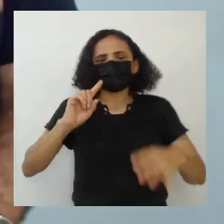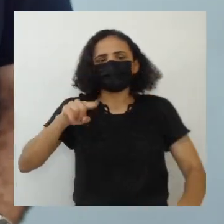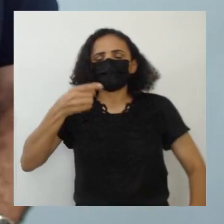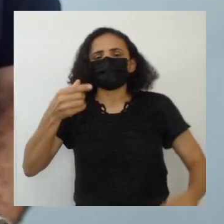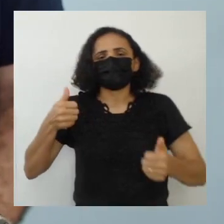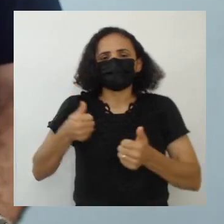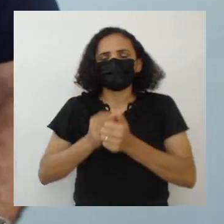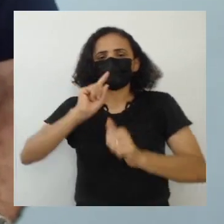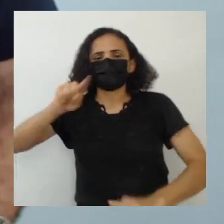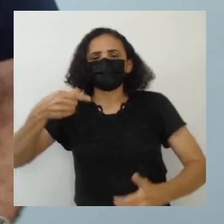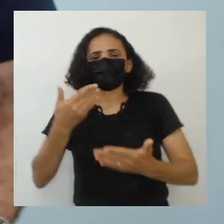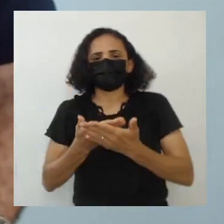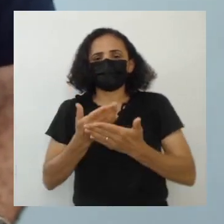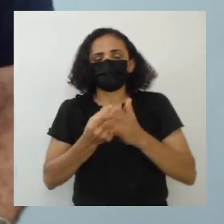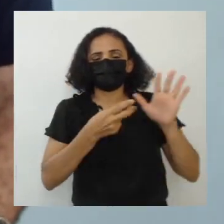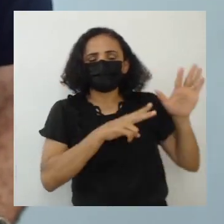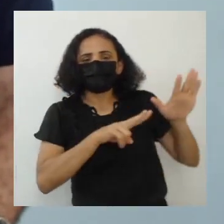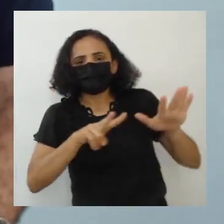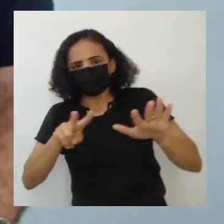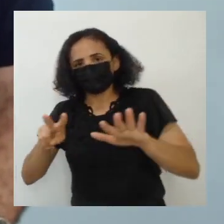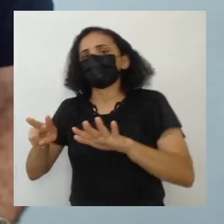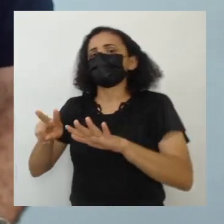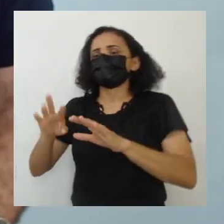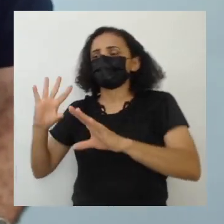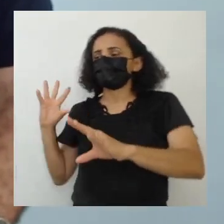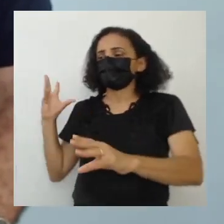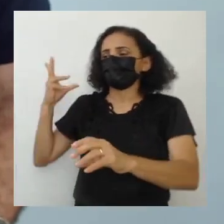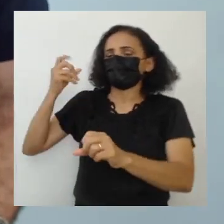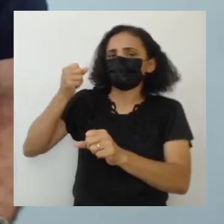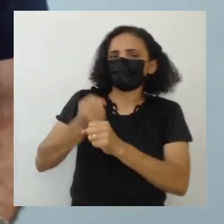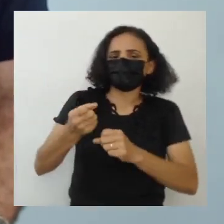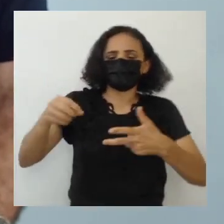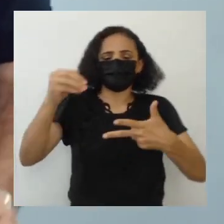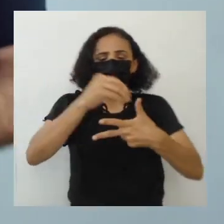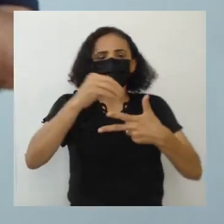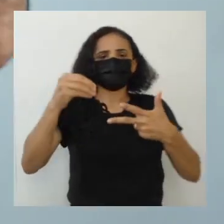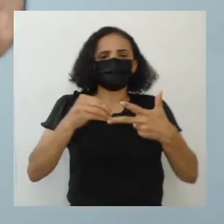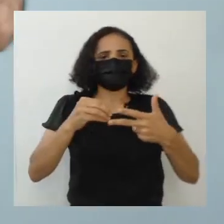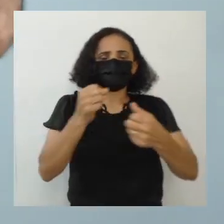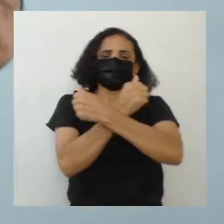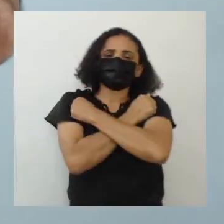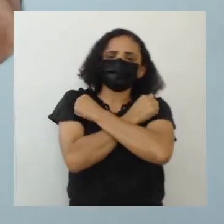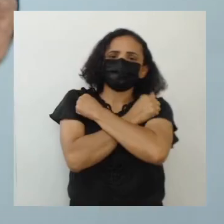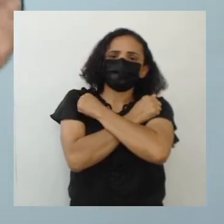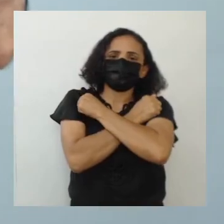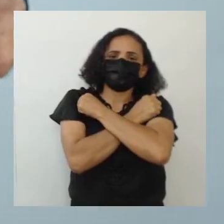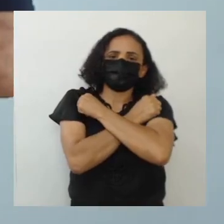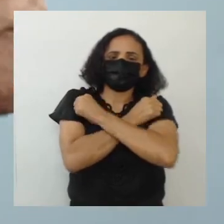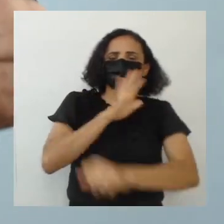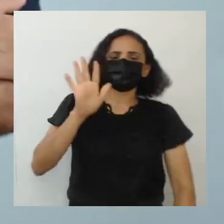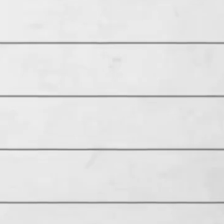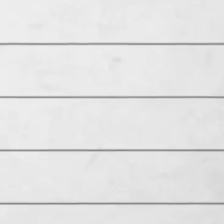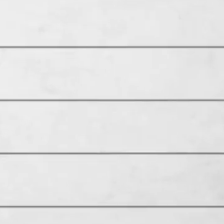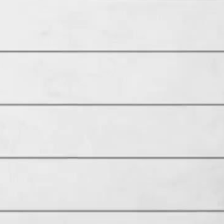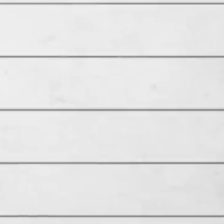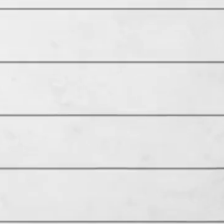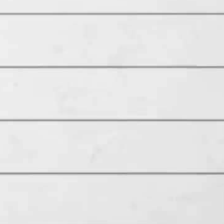estaremos juntos na próxima semana com mais uma revisão para o Enem, ok? Forte abraço, até lá!